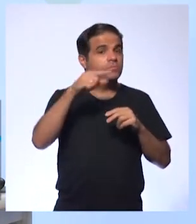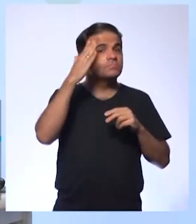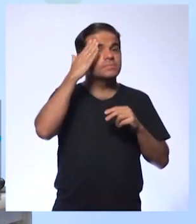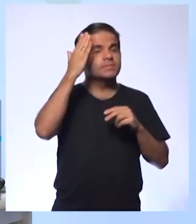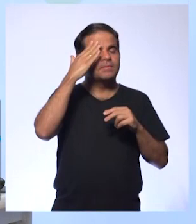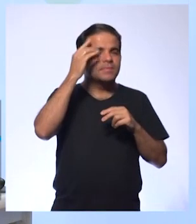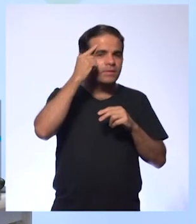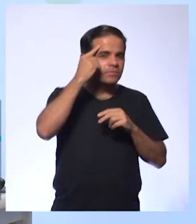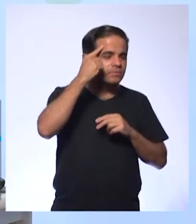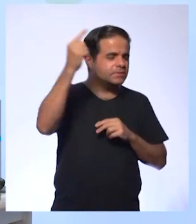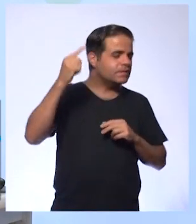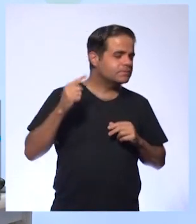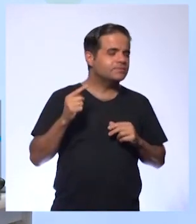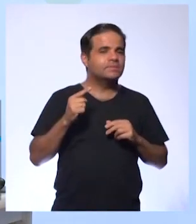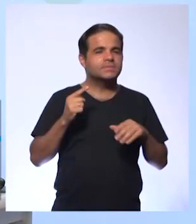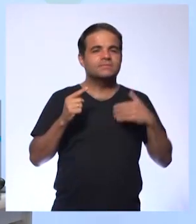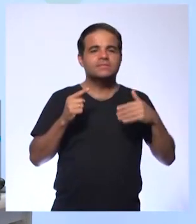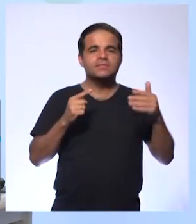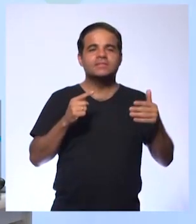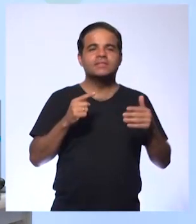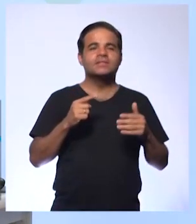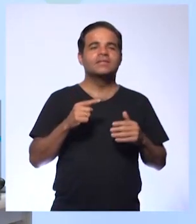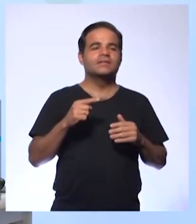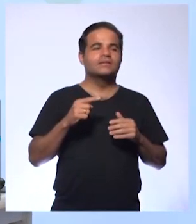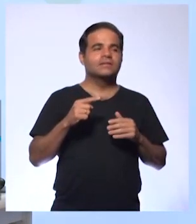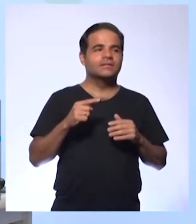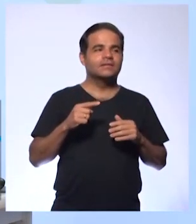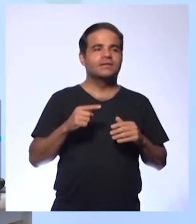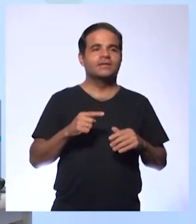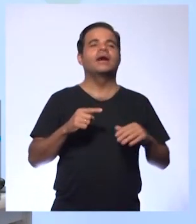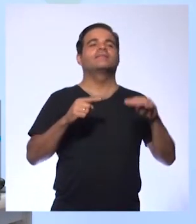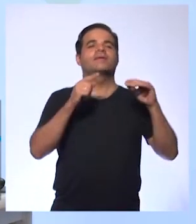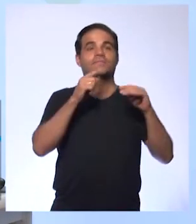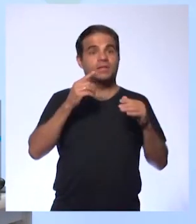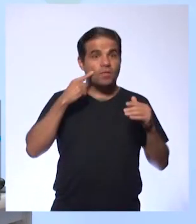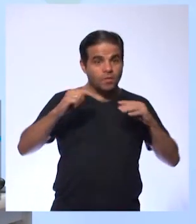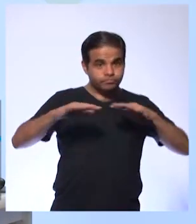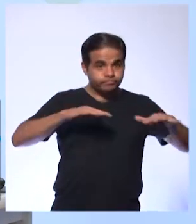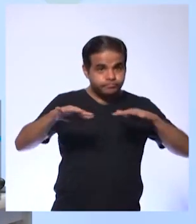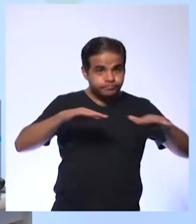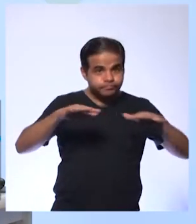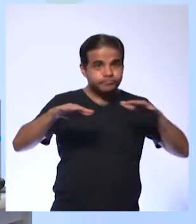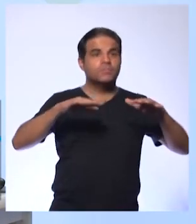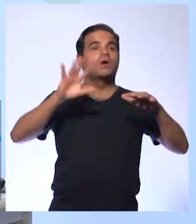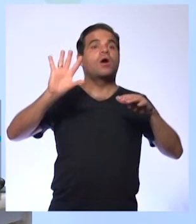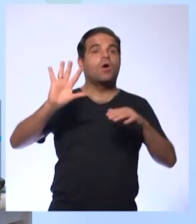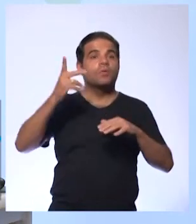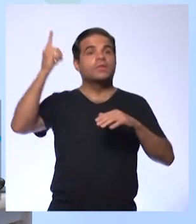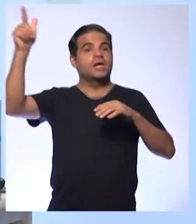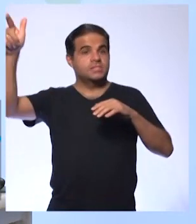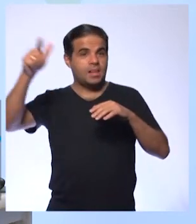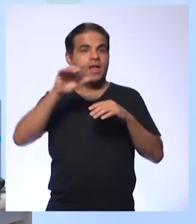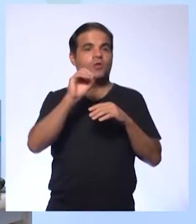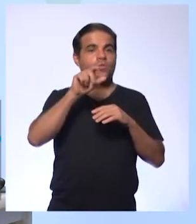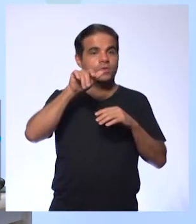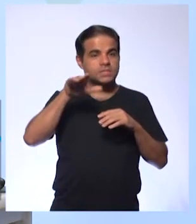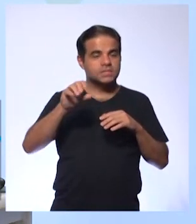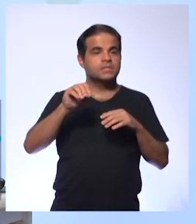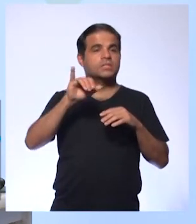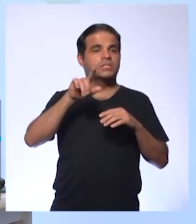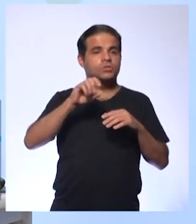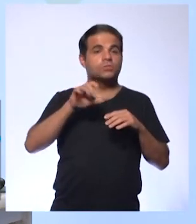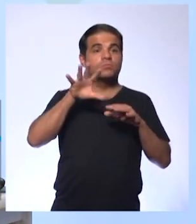terem essa ideia, né, dessa magnitude. Então, vem um tremor de terra, isso acontece lá no Oceano Índico,